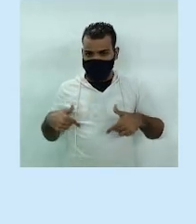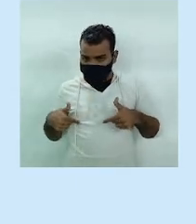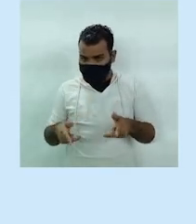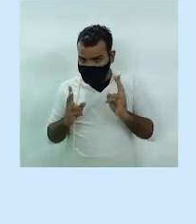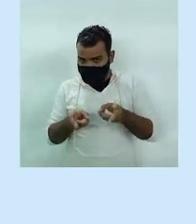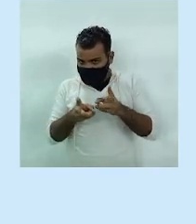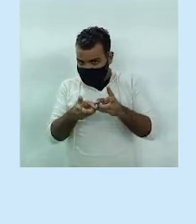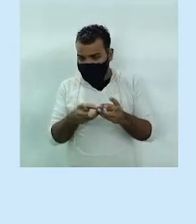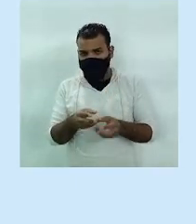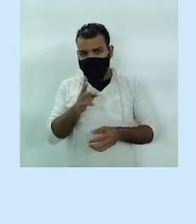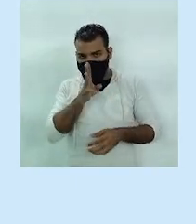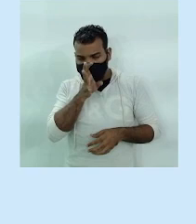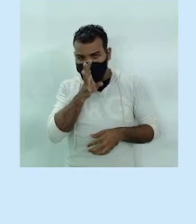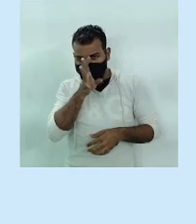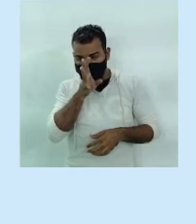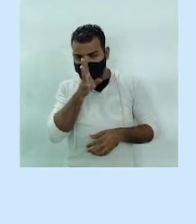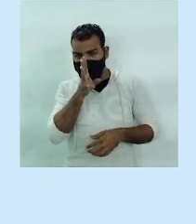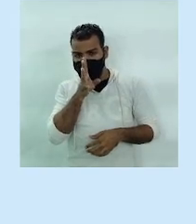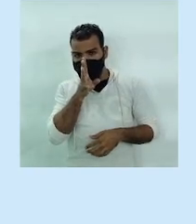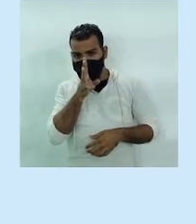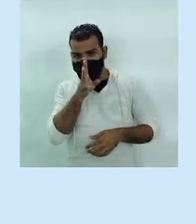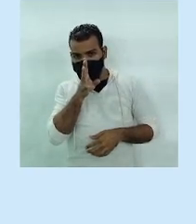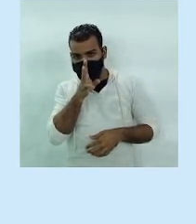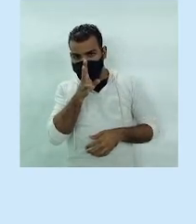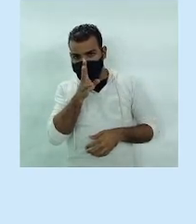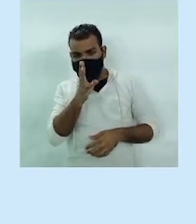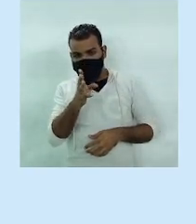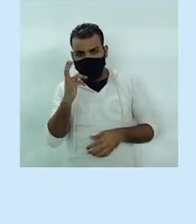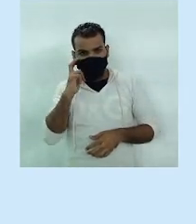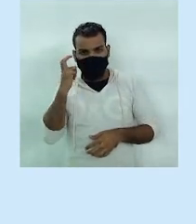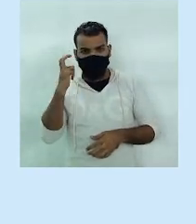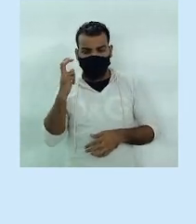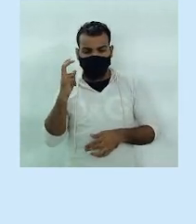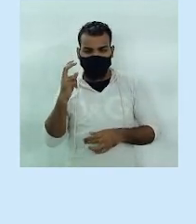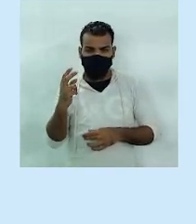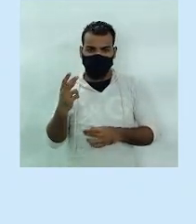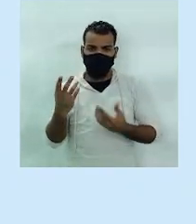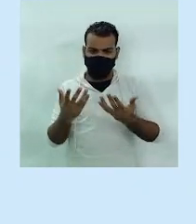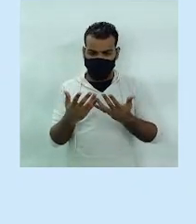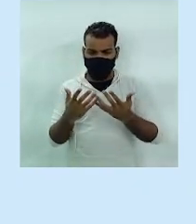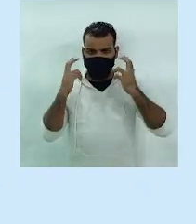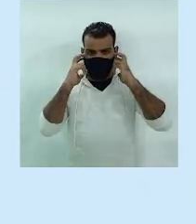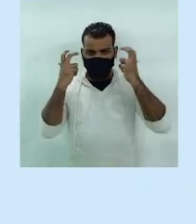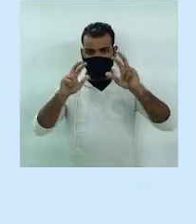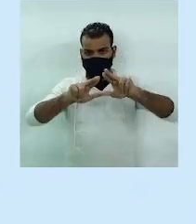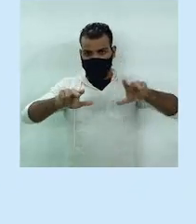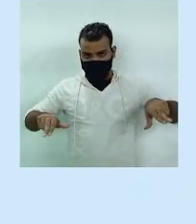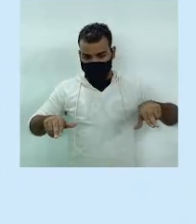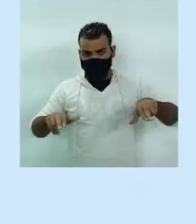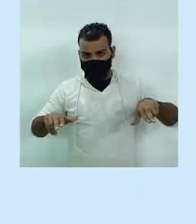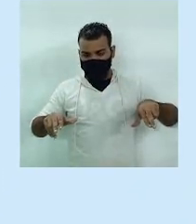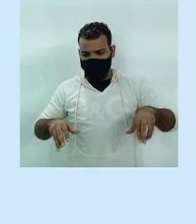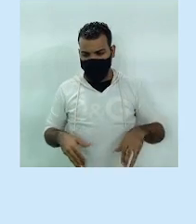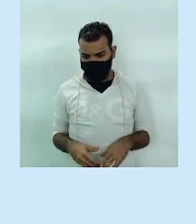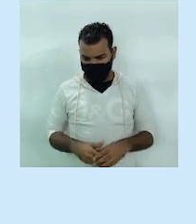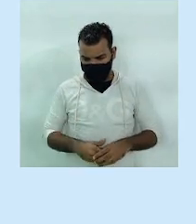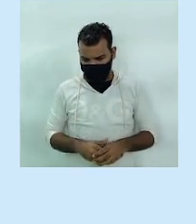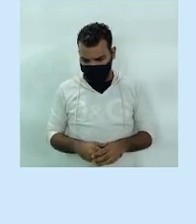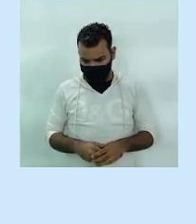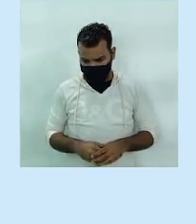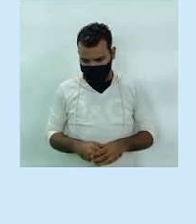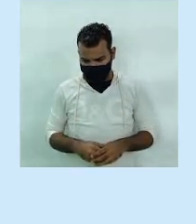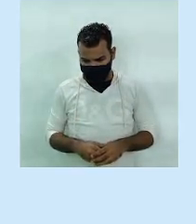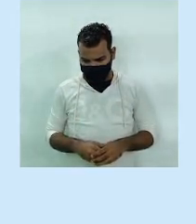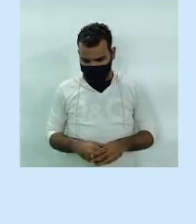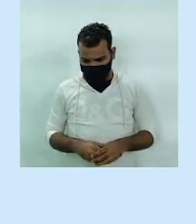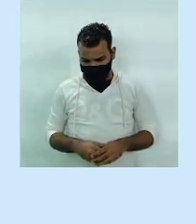e resistência pela preservação de sua cultura, né, de suas culturas, de suas terras. Então,